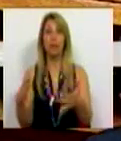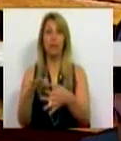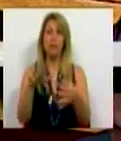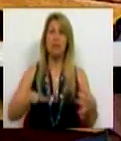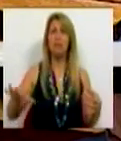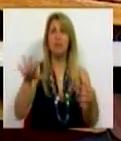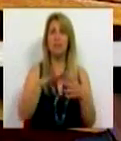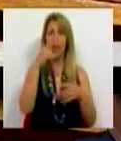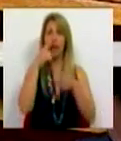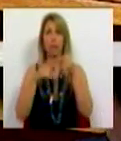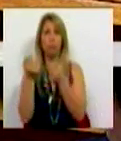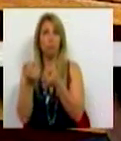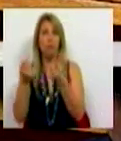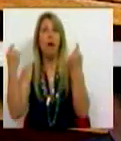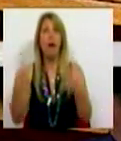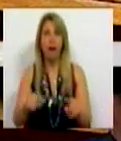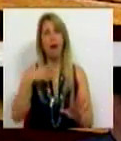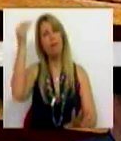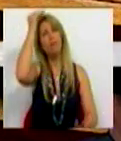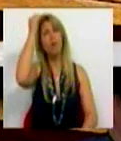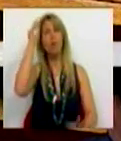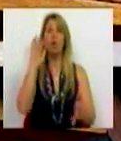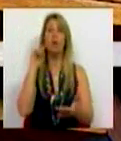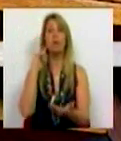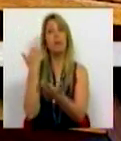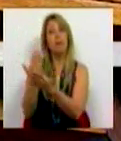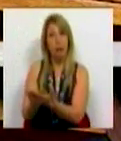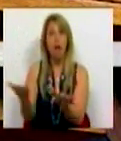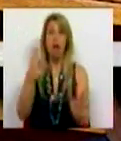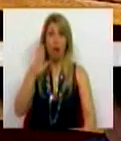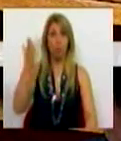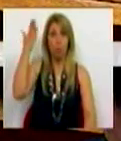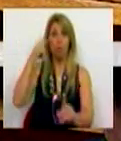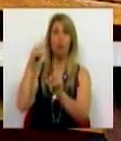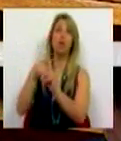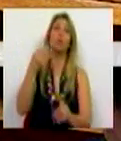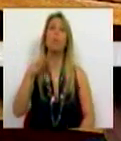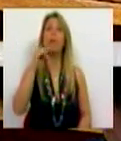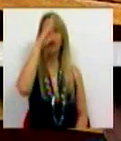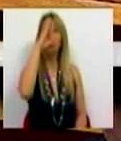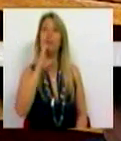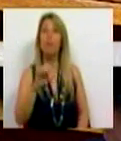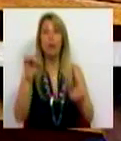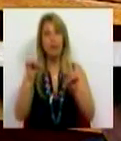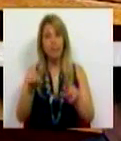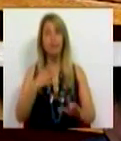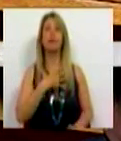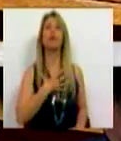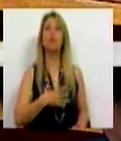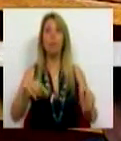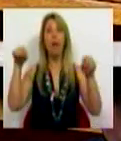densidade, valorizando o interior, são uma prioridade para o PS e para o Governo. E assim gostaríamos que